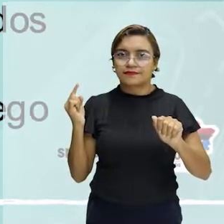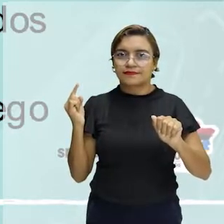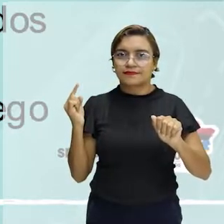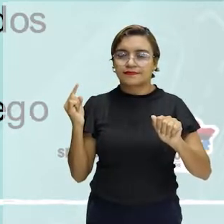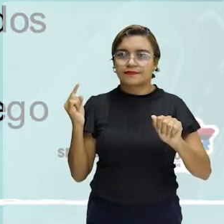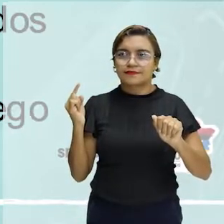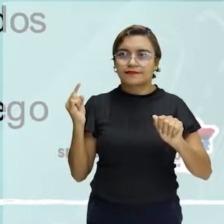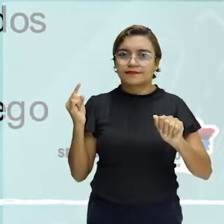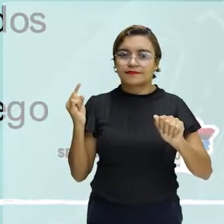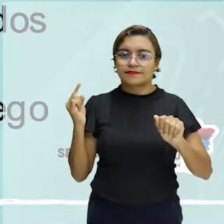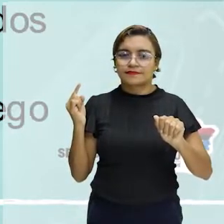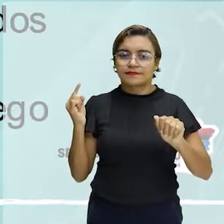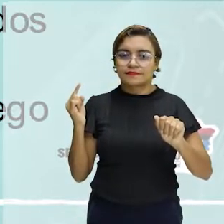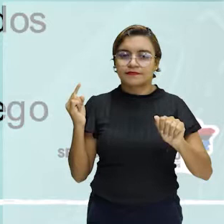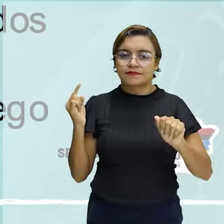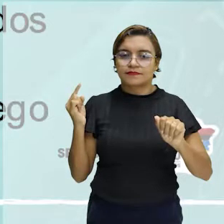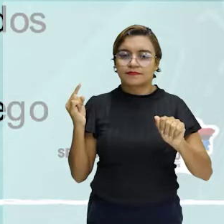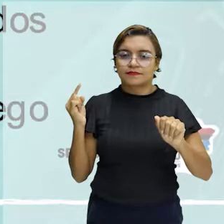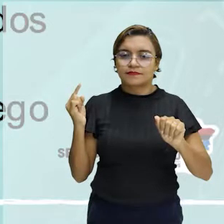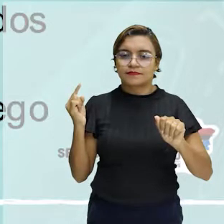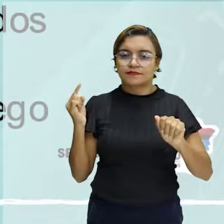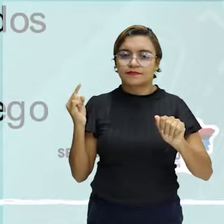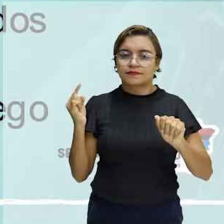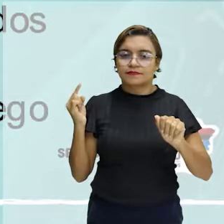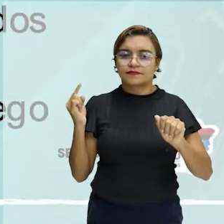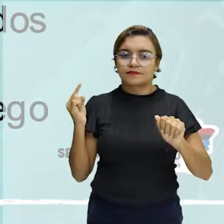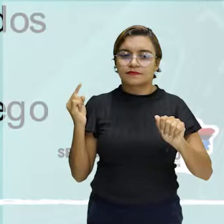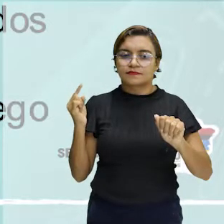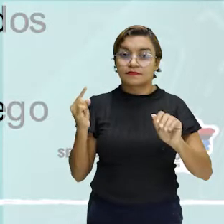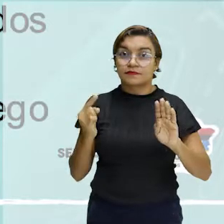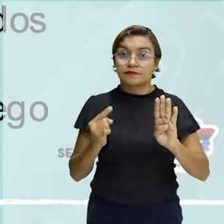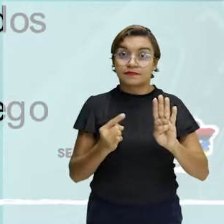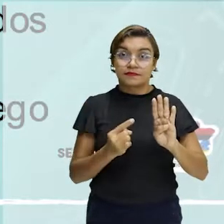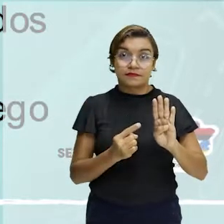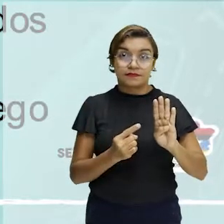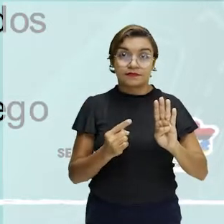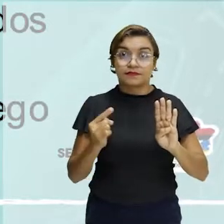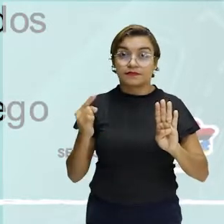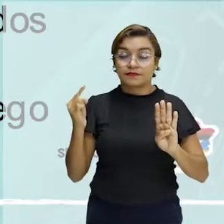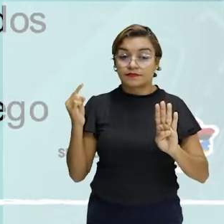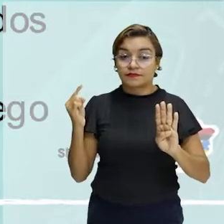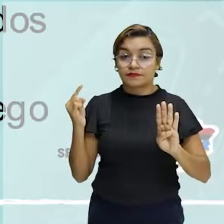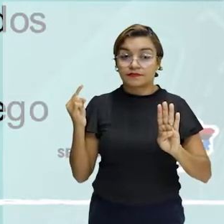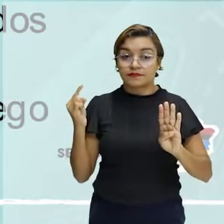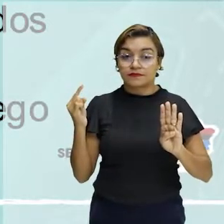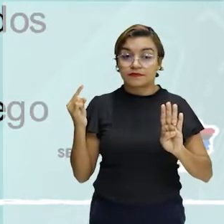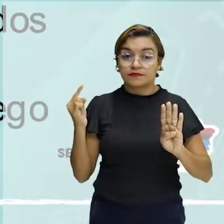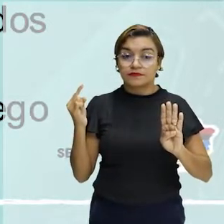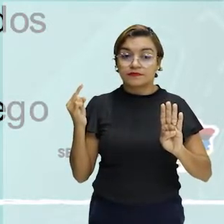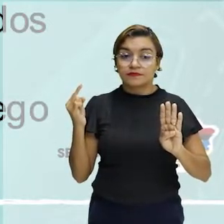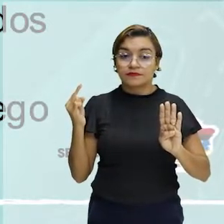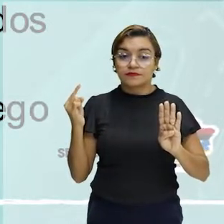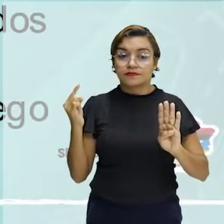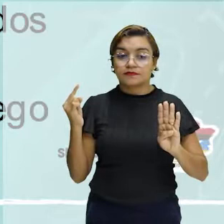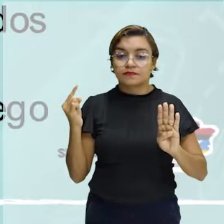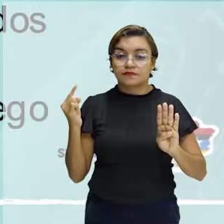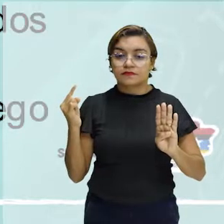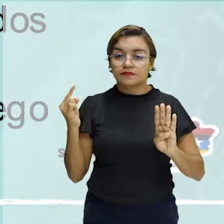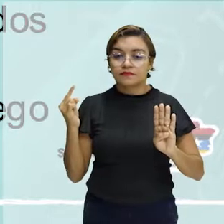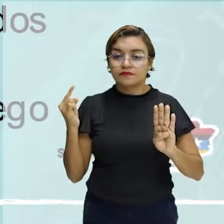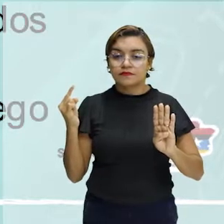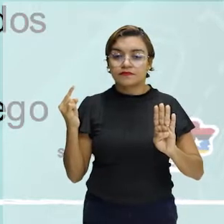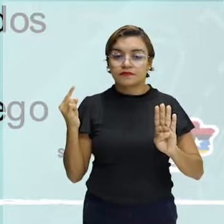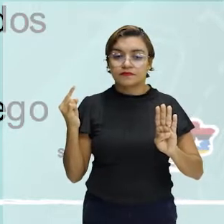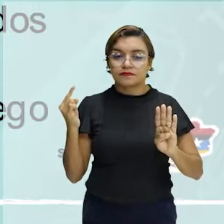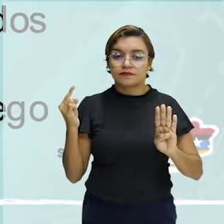naturais que possuem a capacidade de regeneração ambiental. Letra B, é uma vantagem a modificação dos modos de